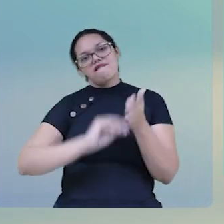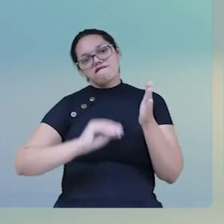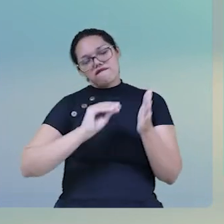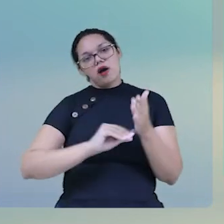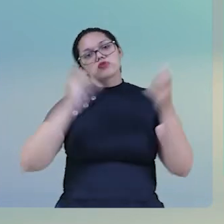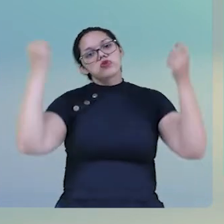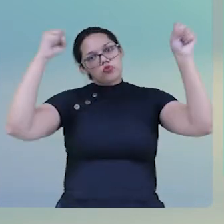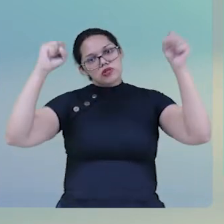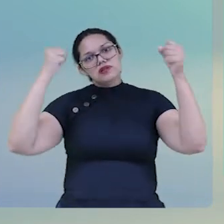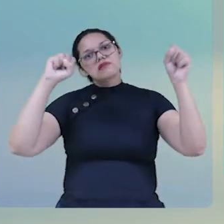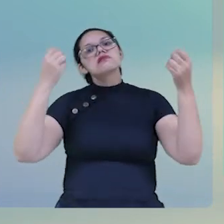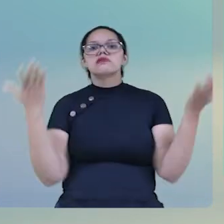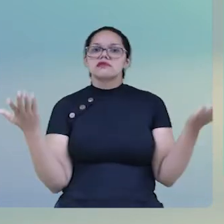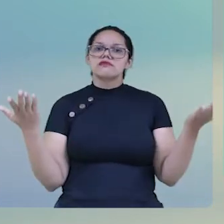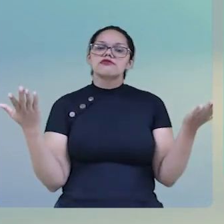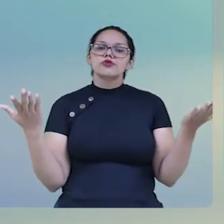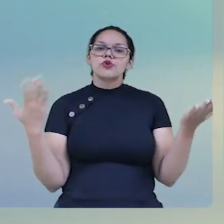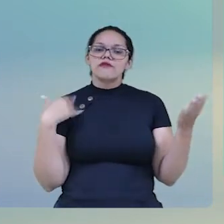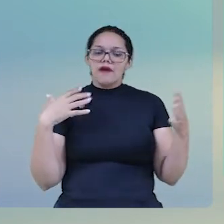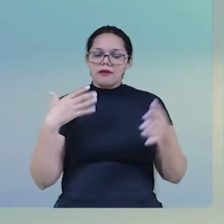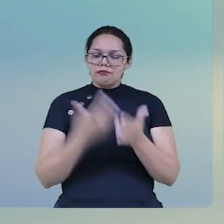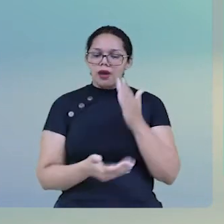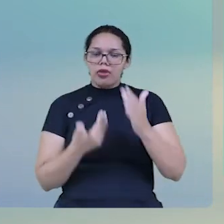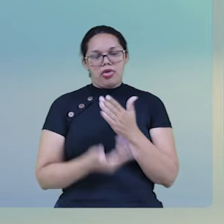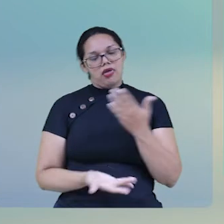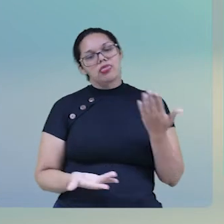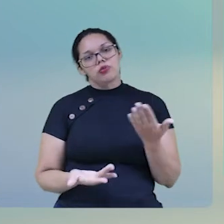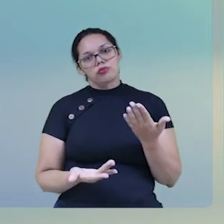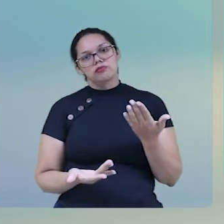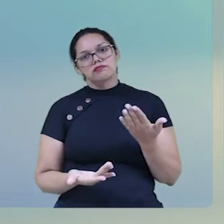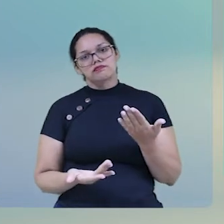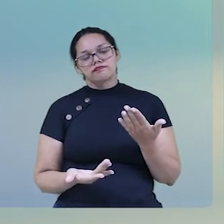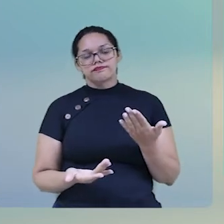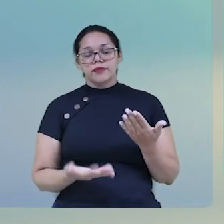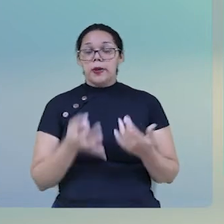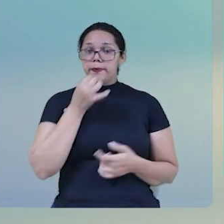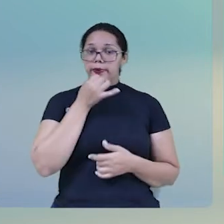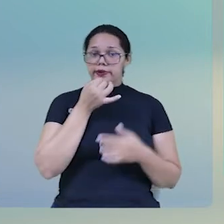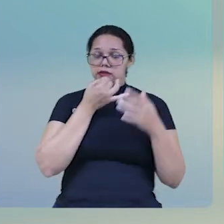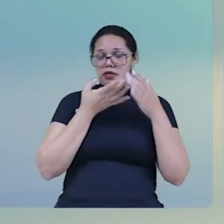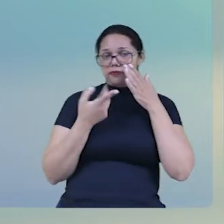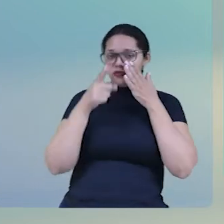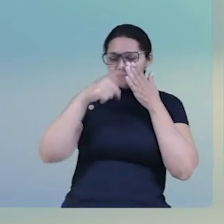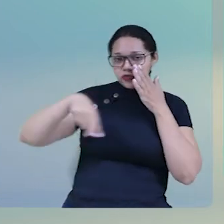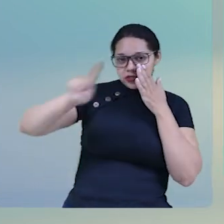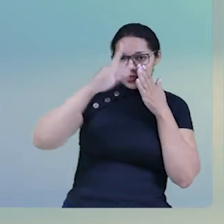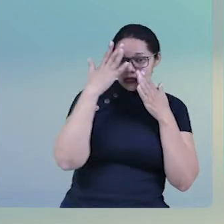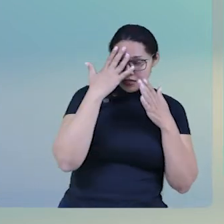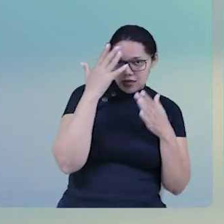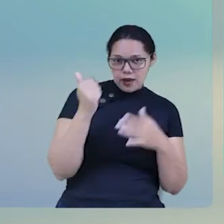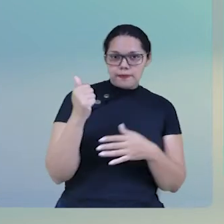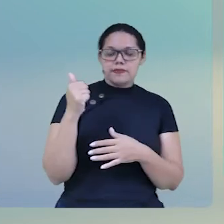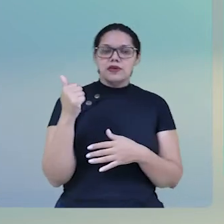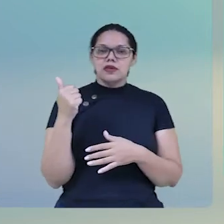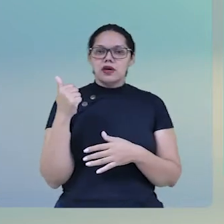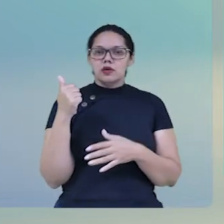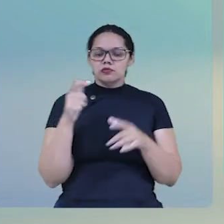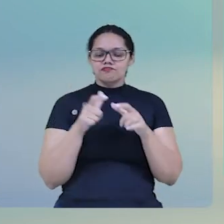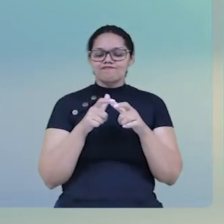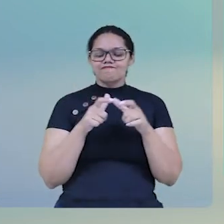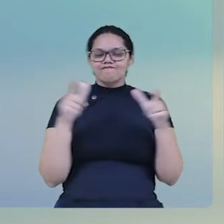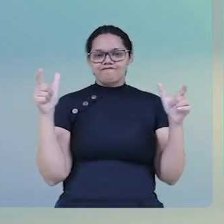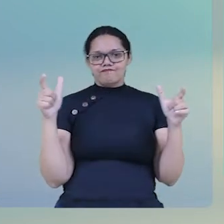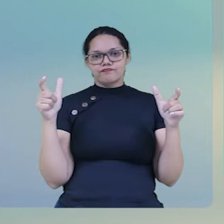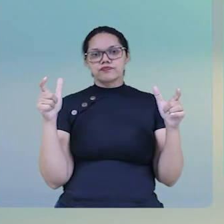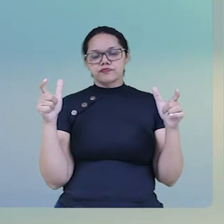desempenho. Compromete demais o nosso desempenho. Você sabia que uma das grandes